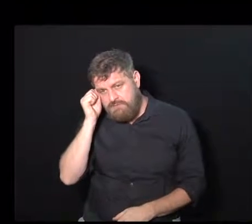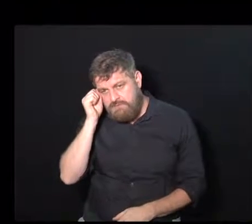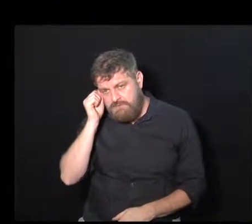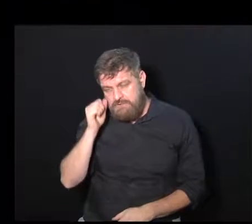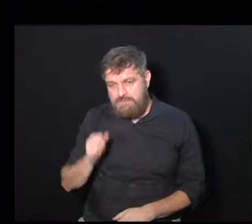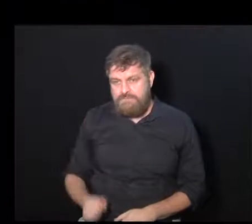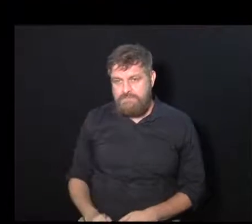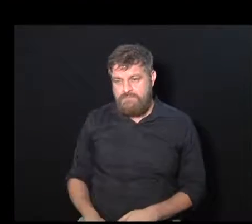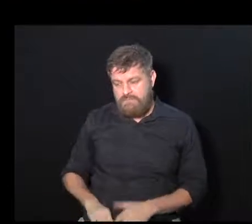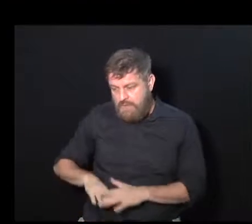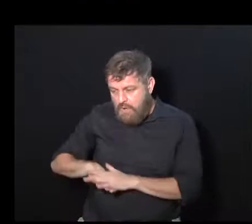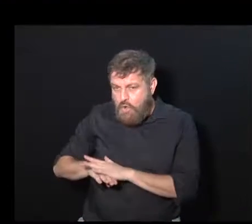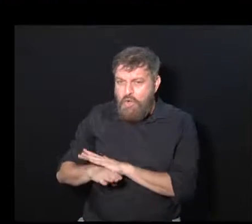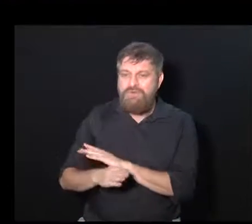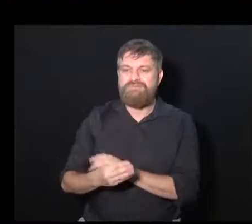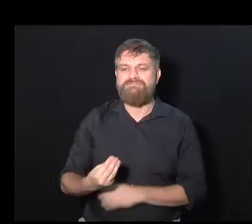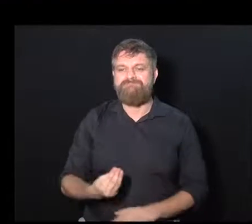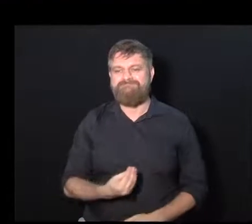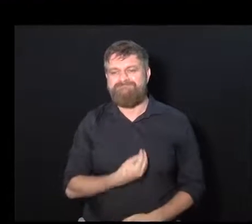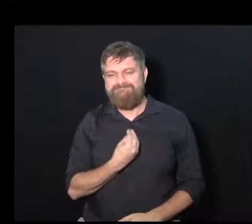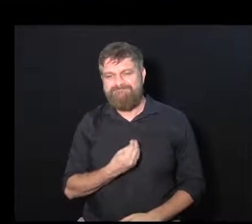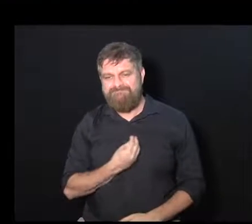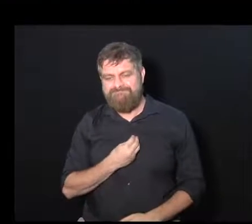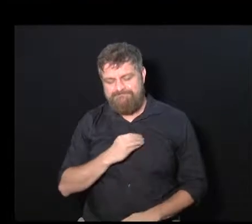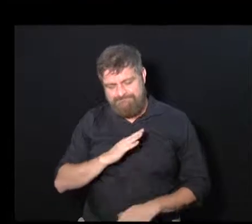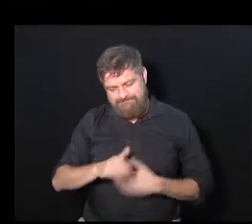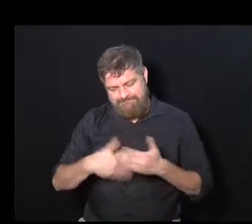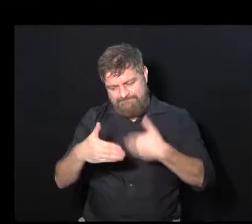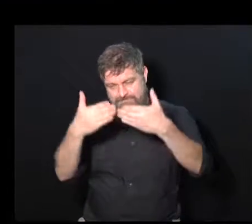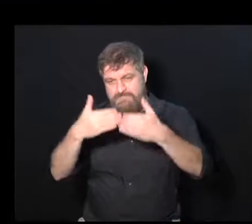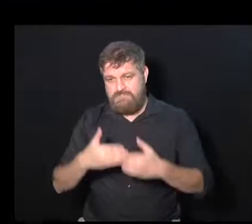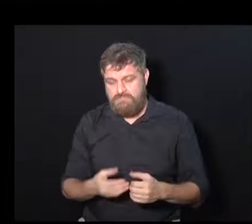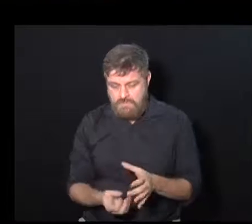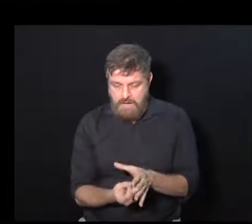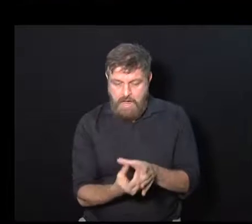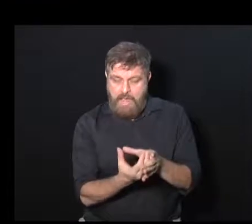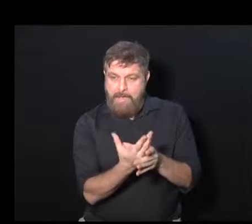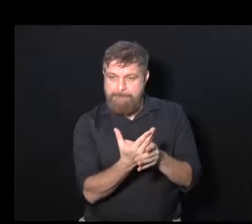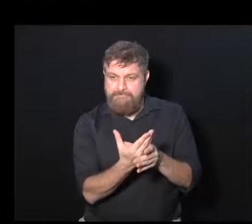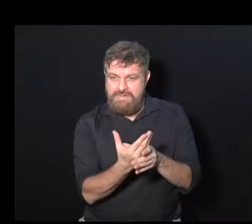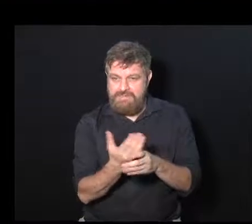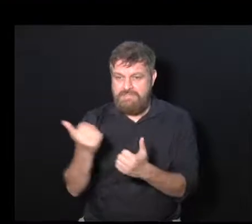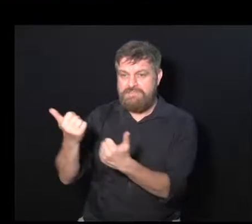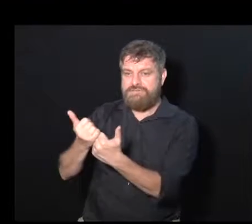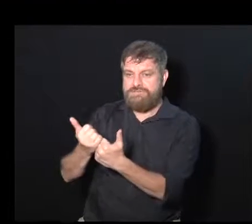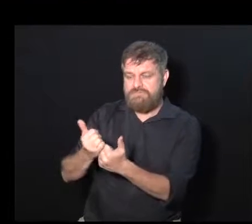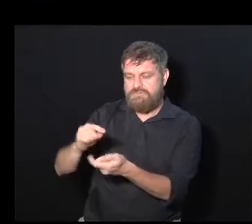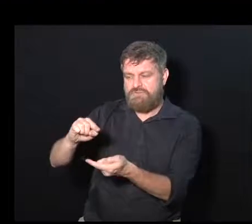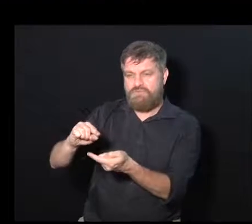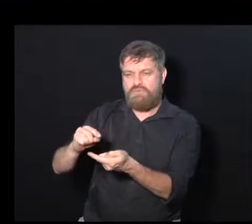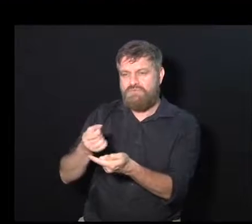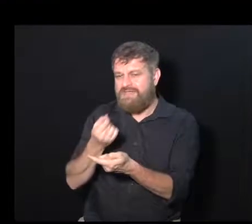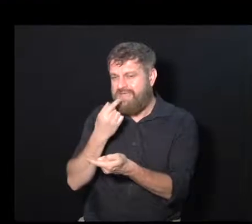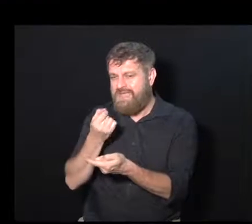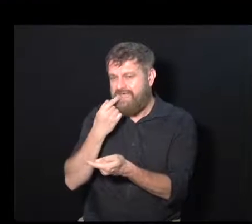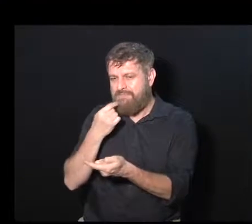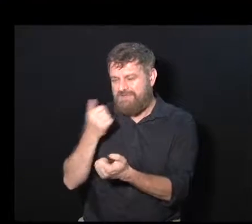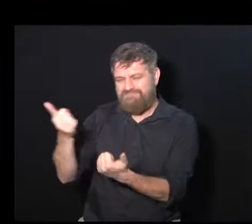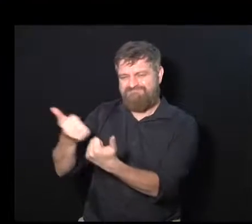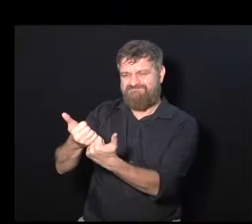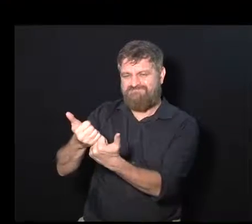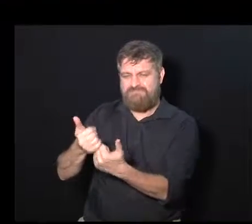dele, o estilo de vida, agregando com as plantas medicinais. Então, foi muito interessante